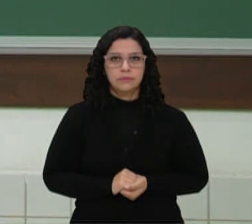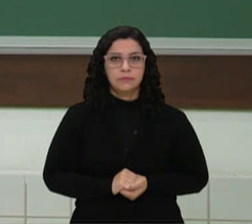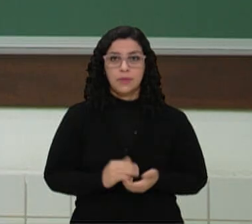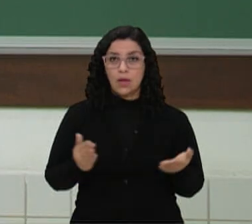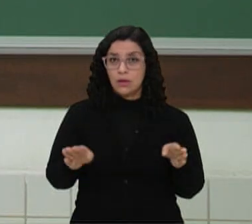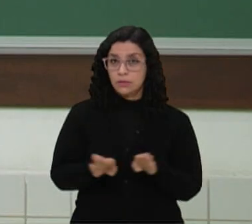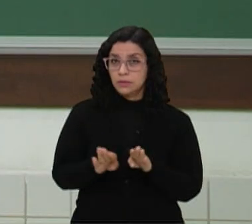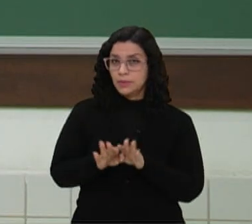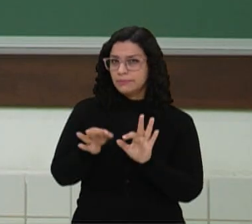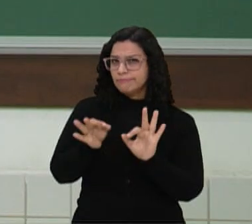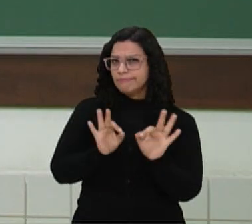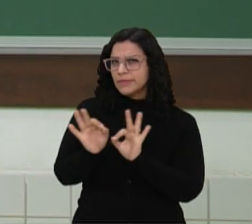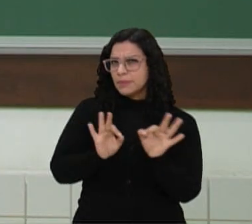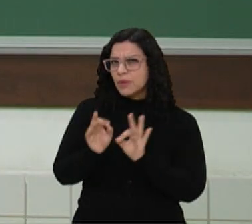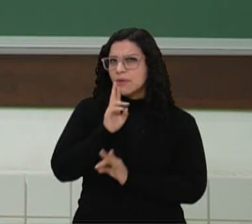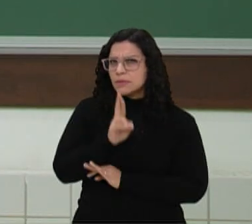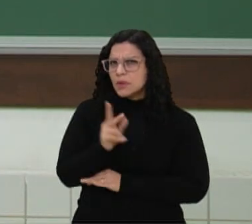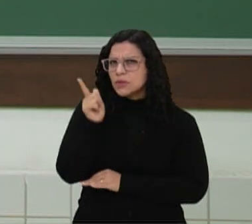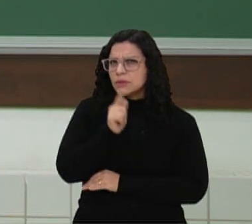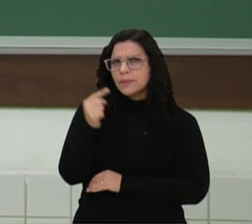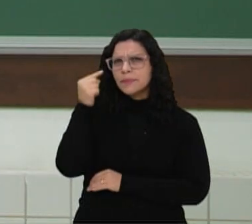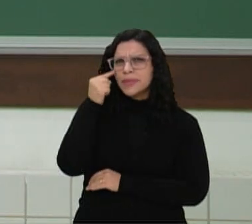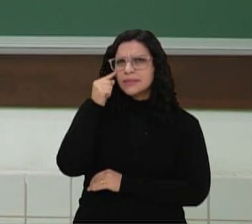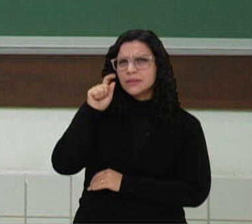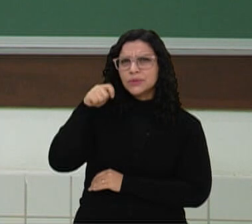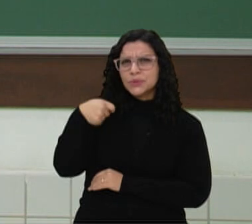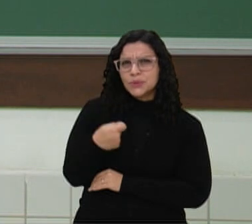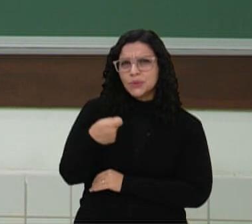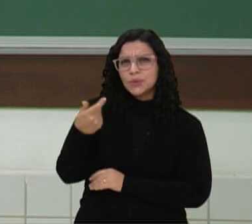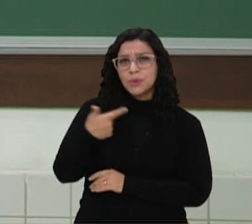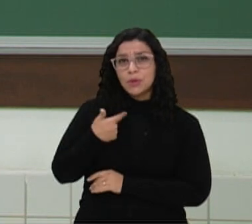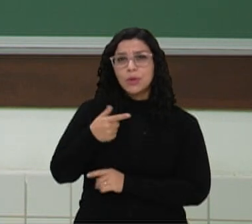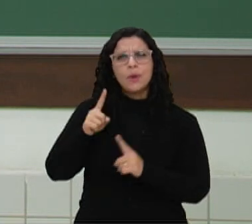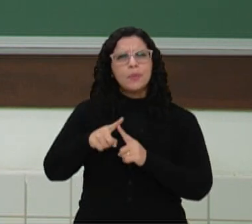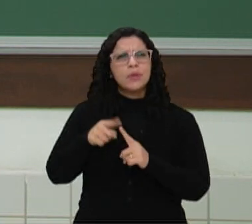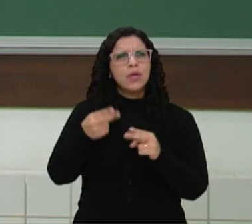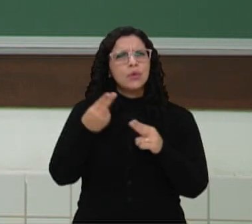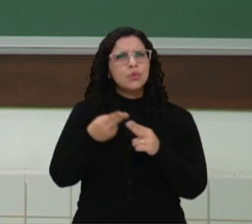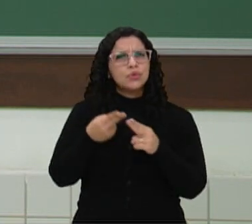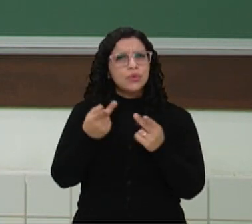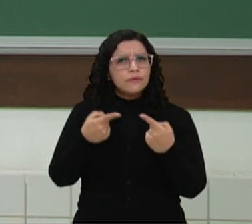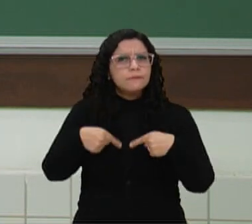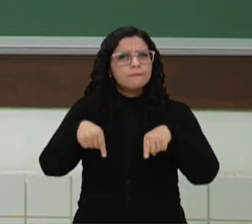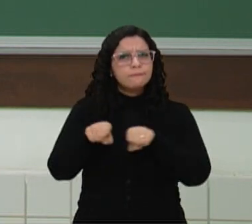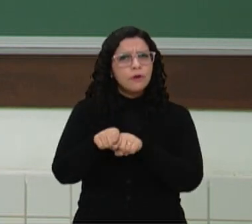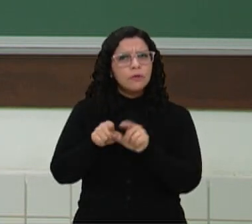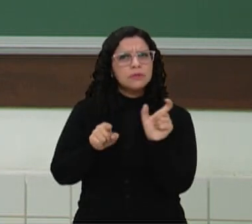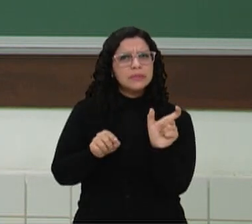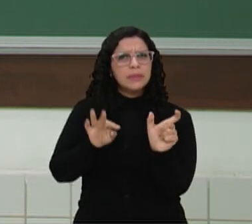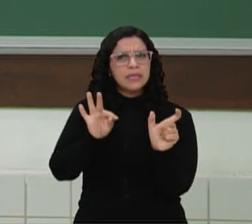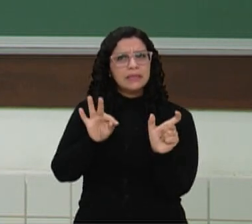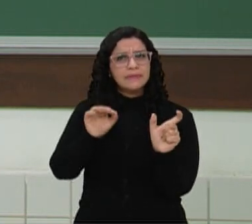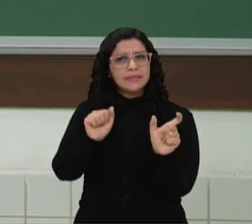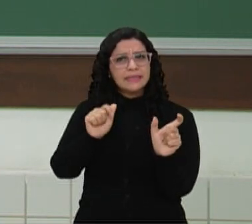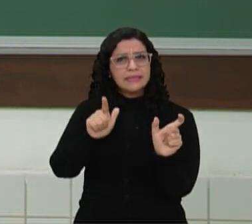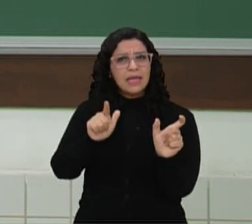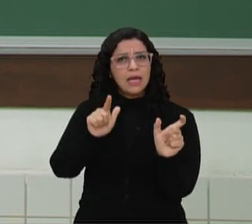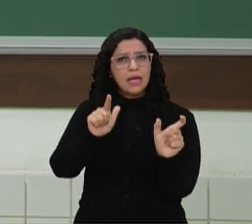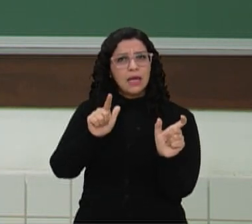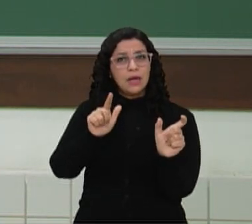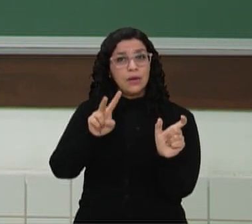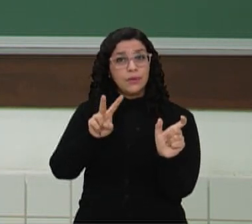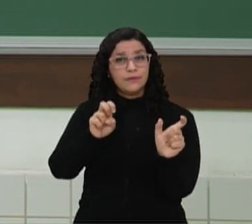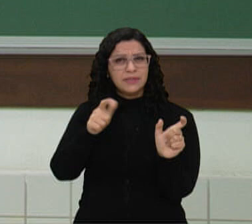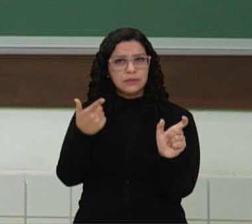Elaborou sua resposta? Conseguiu pensar sobre essa repetição intencional? Por que a autora repetiu tantas vezes a